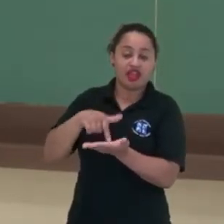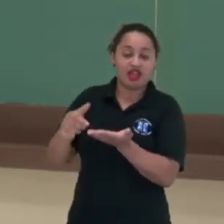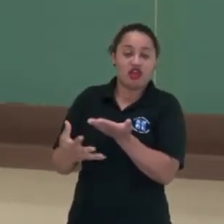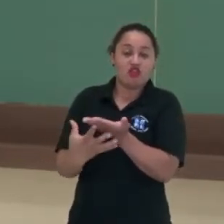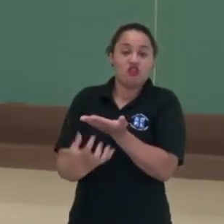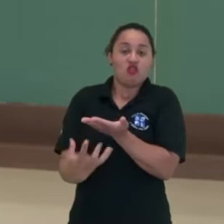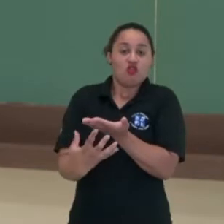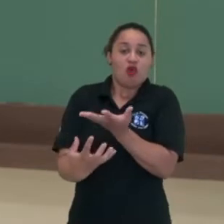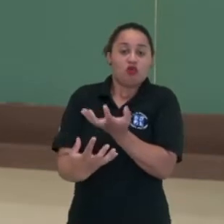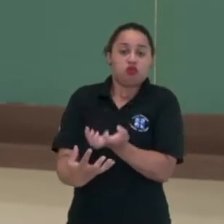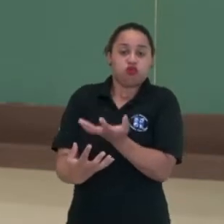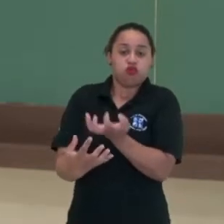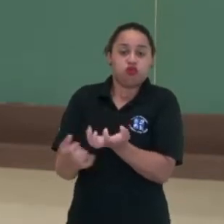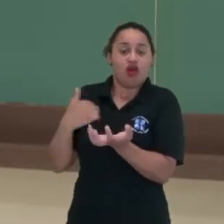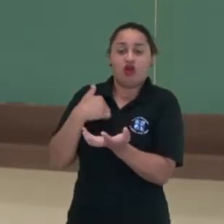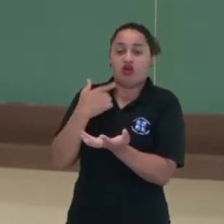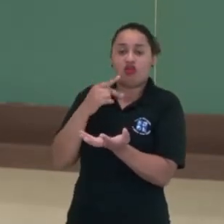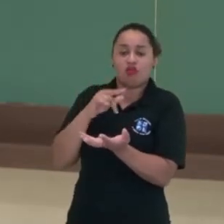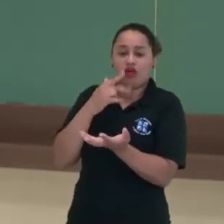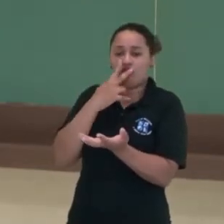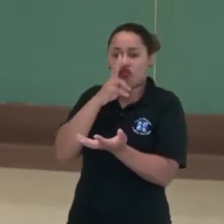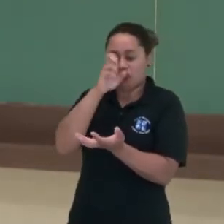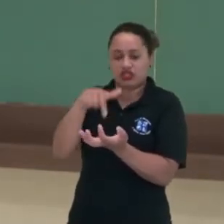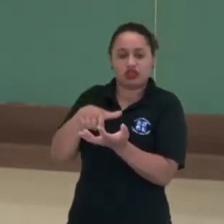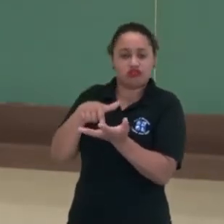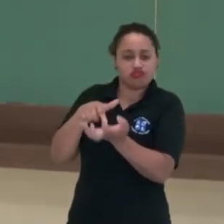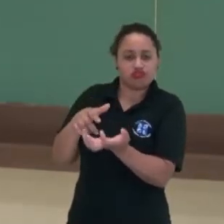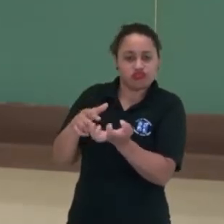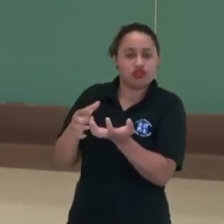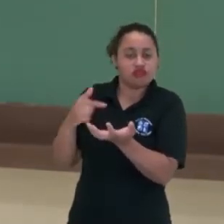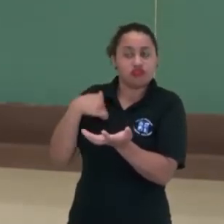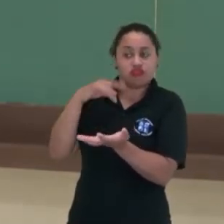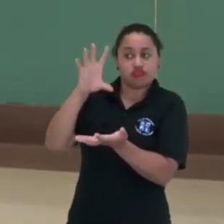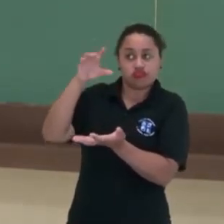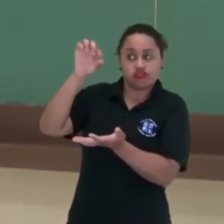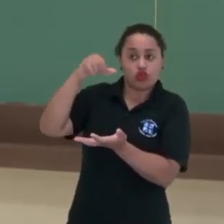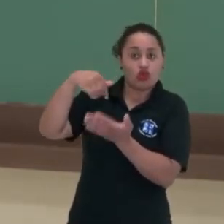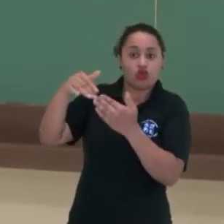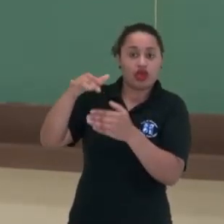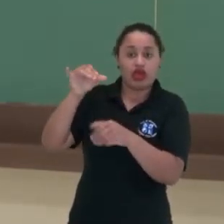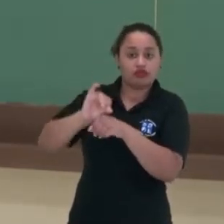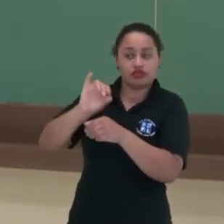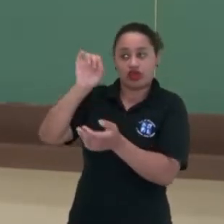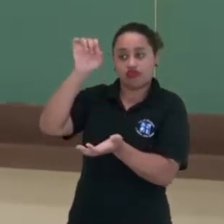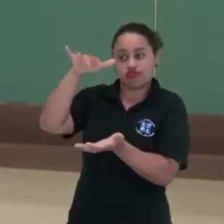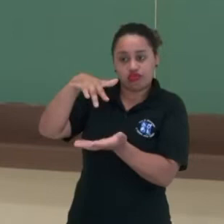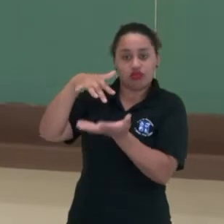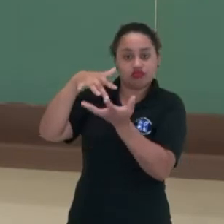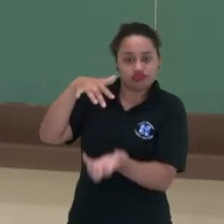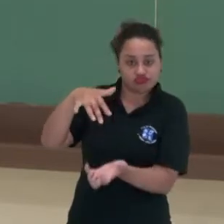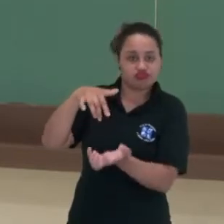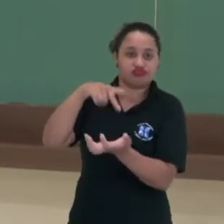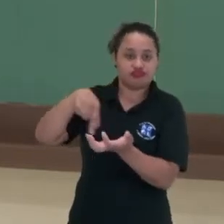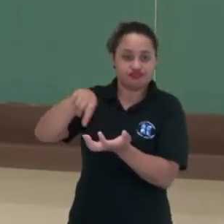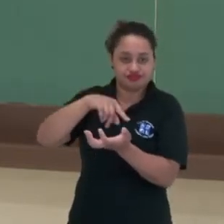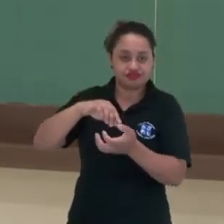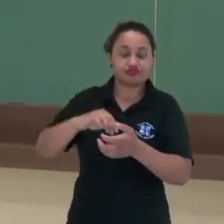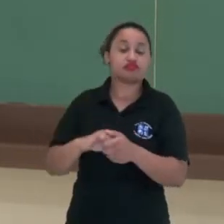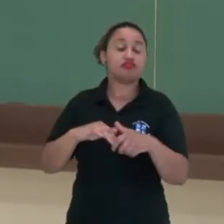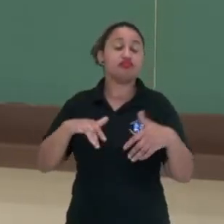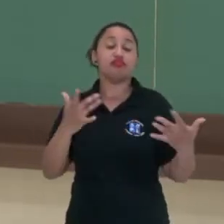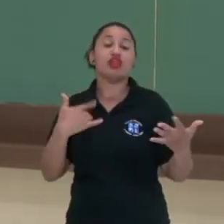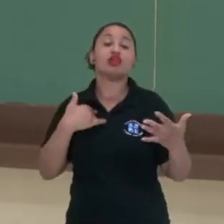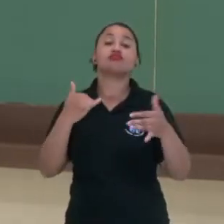está puxando esse objeto para baixo. Então, a energia potencial gravitacional é quando essa